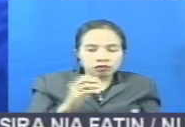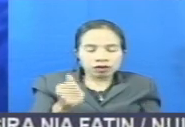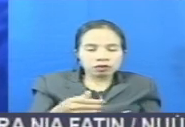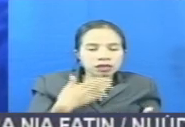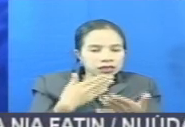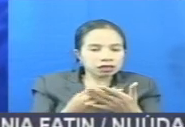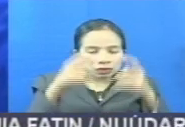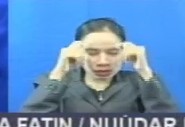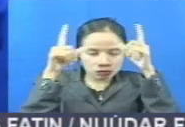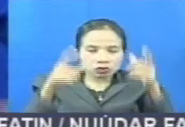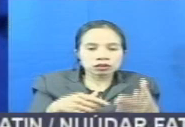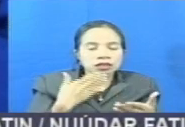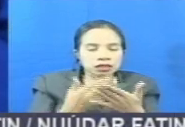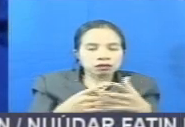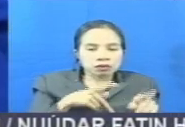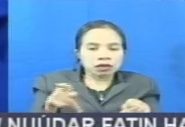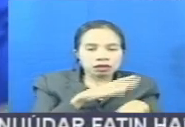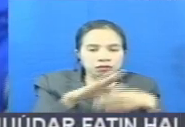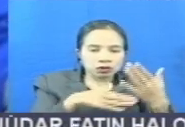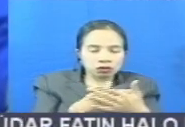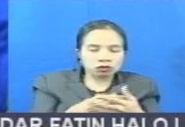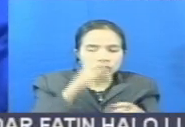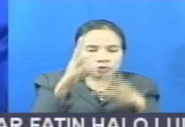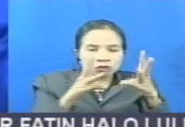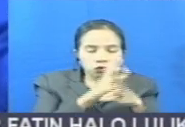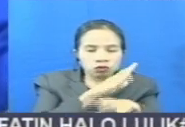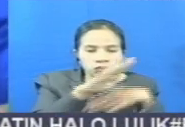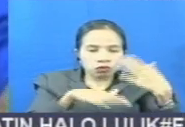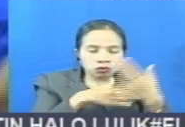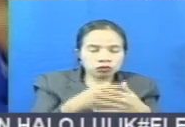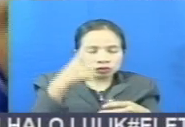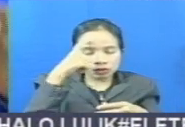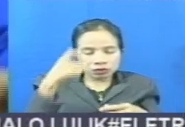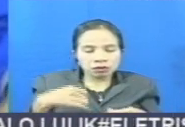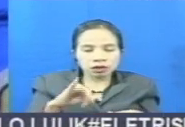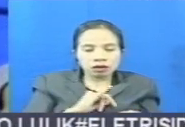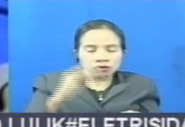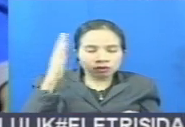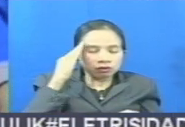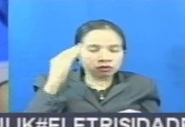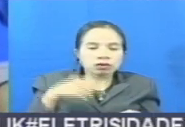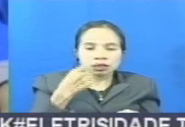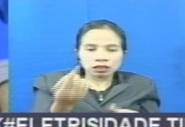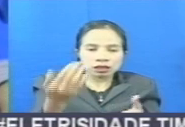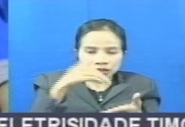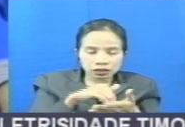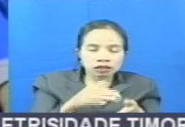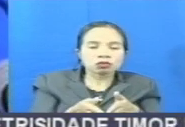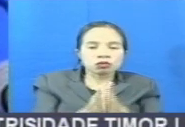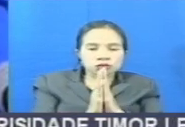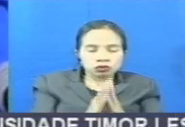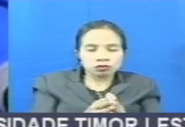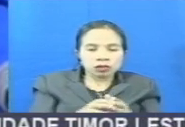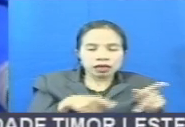Timor-Leste, não dia que vai Mhoto, para o mundo toma. Também tem uma caixa onde é ter a pele ali de tal, uso,